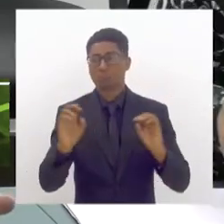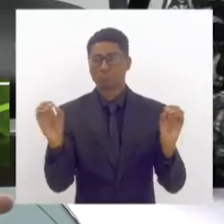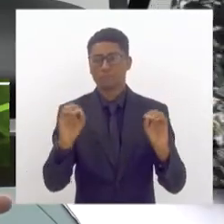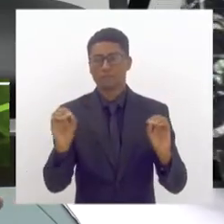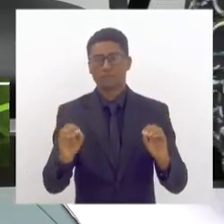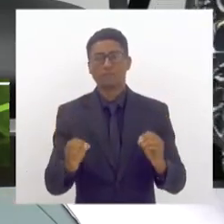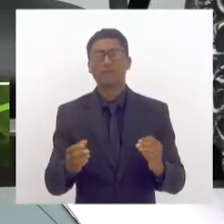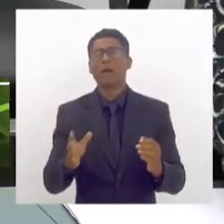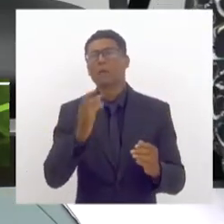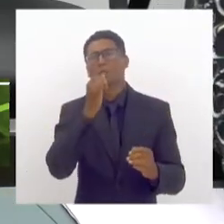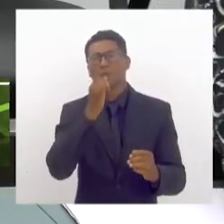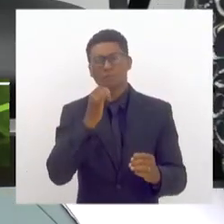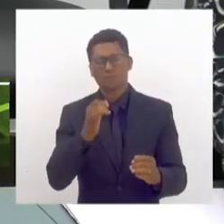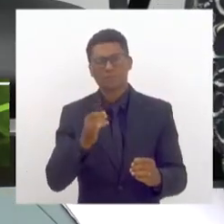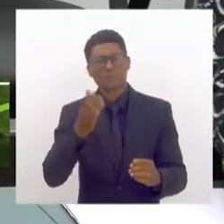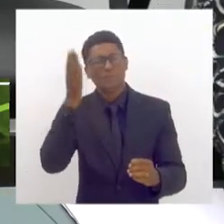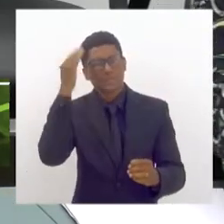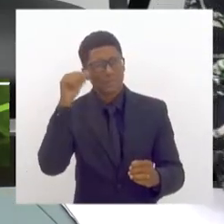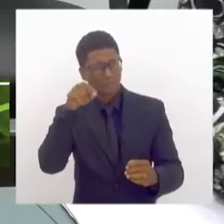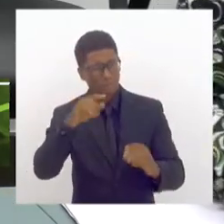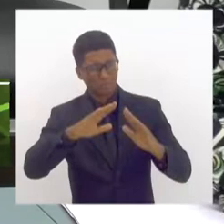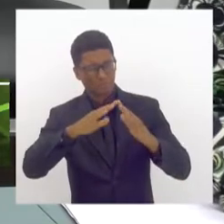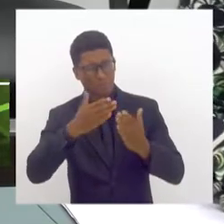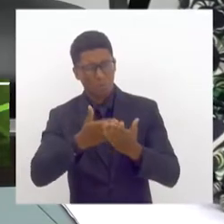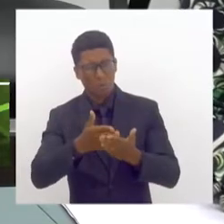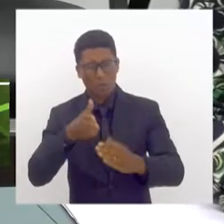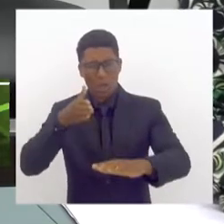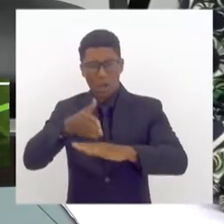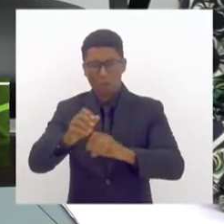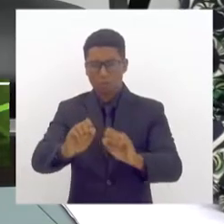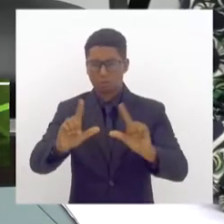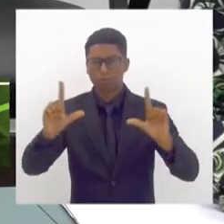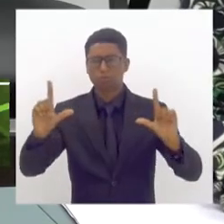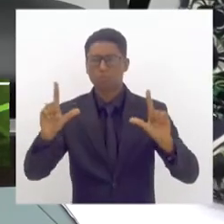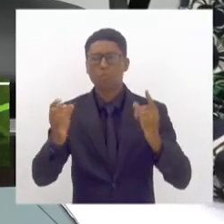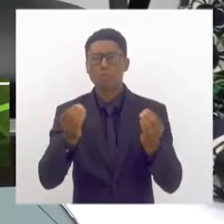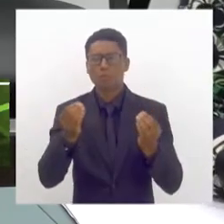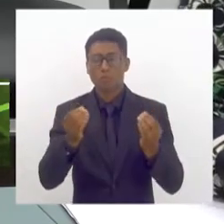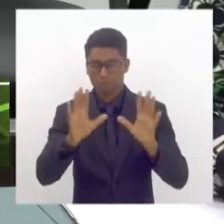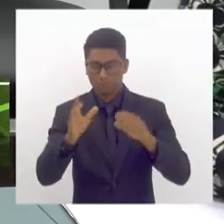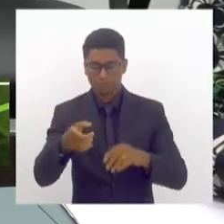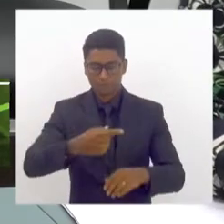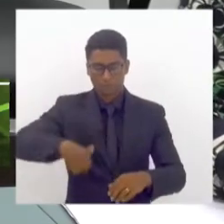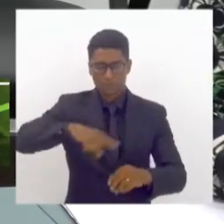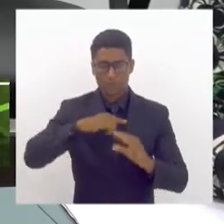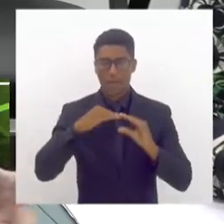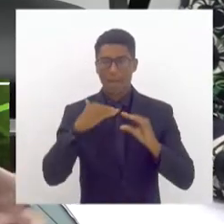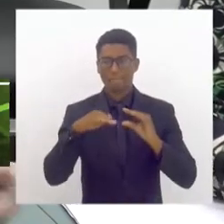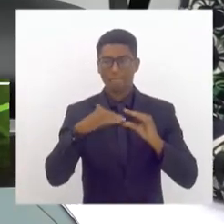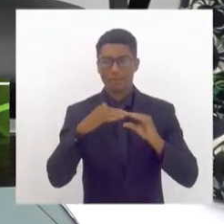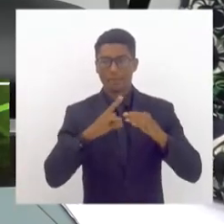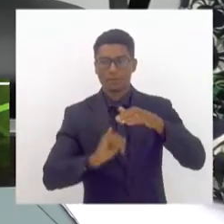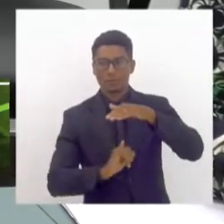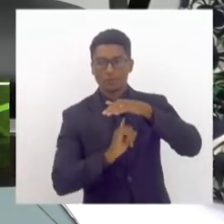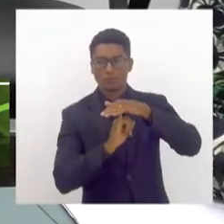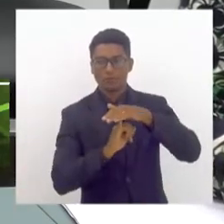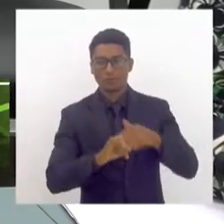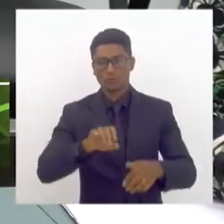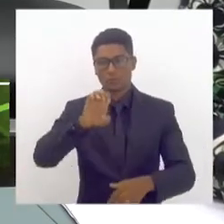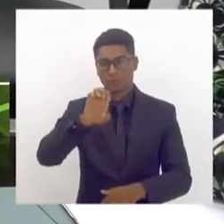que a escola acessou? É, o nosso e-mail institucional, né, que é o do